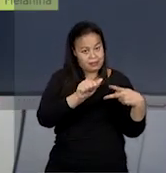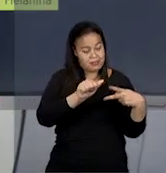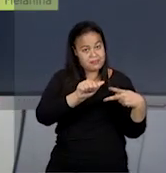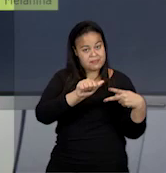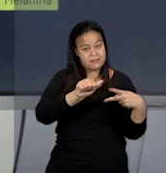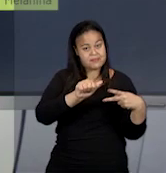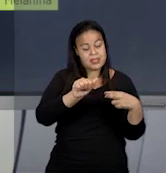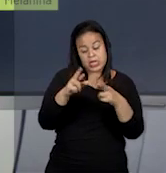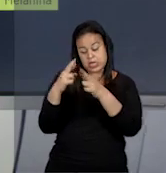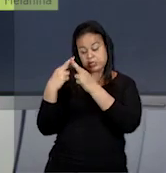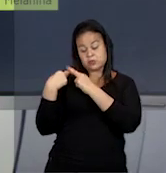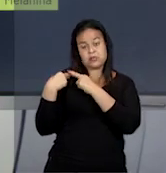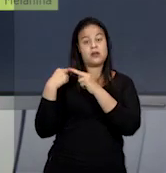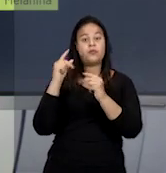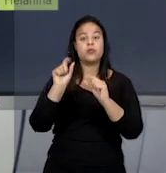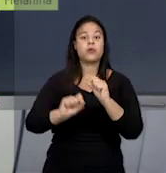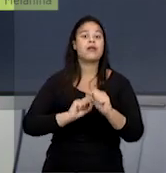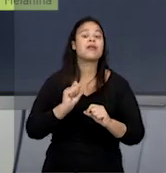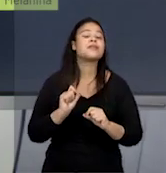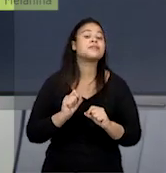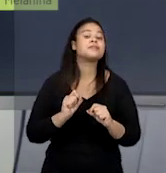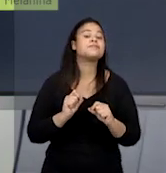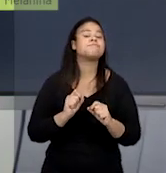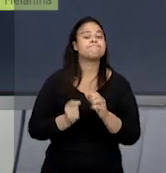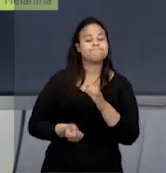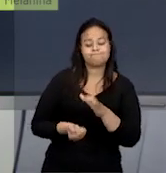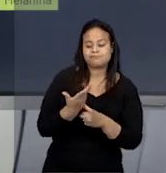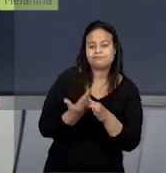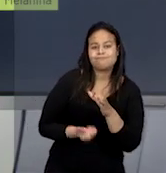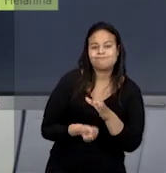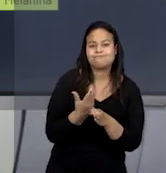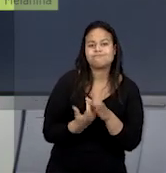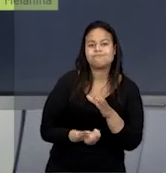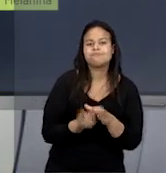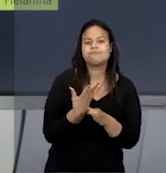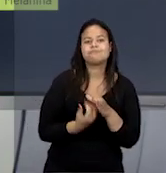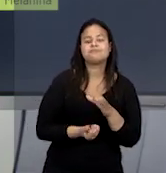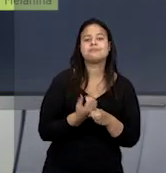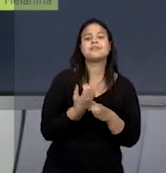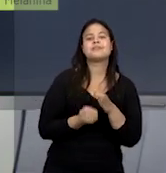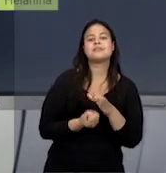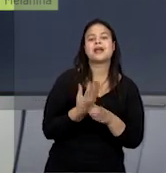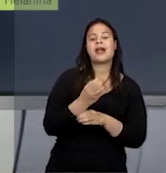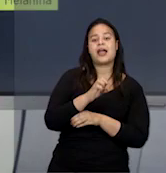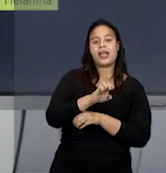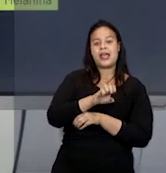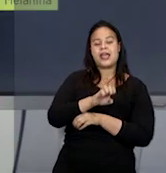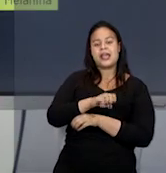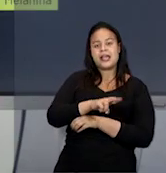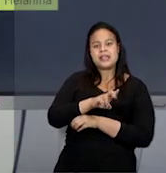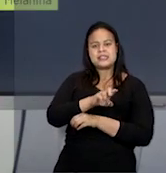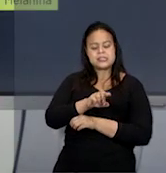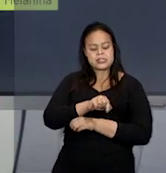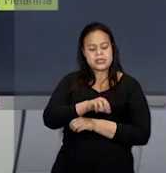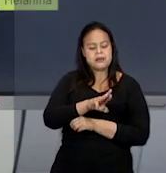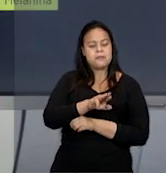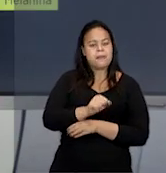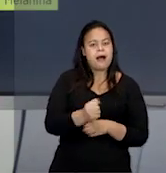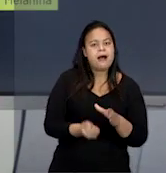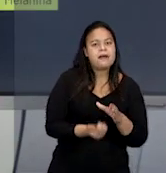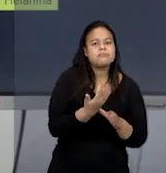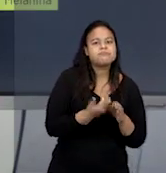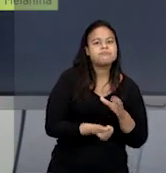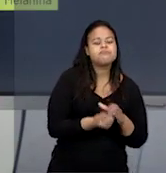ser responsável, então, em produzir essa primeira enzima, que vai, então, produzir